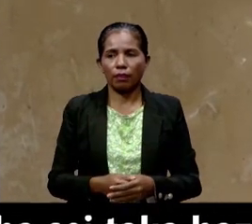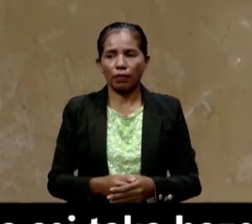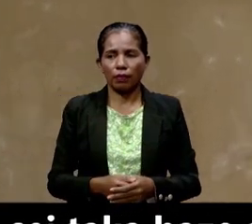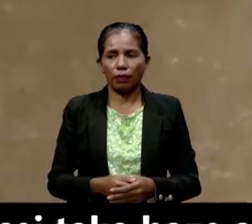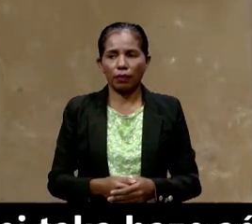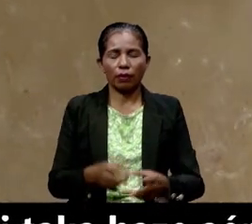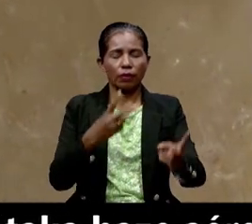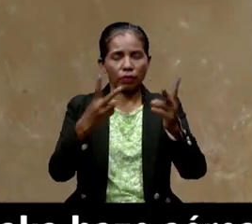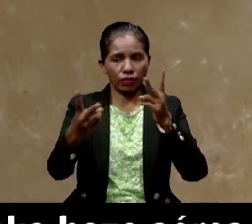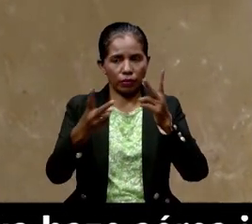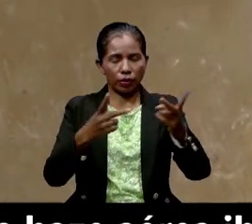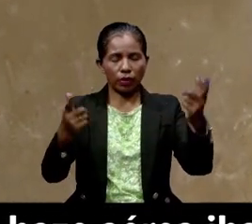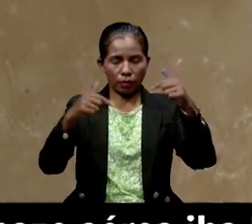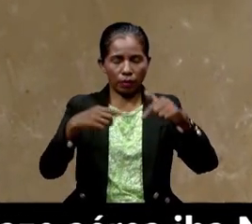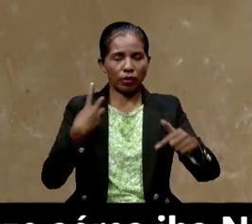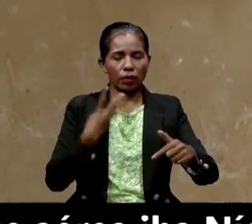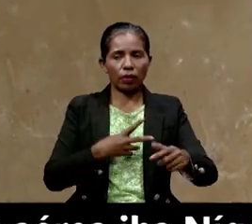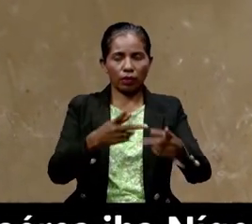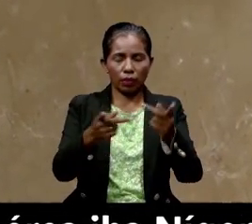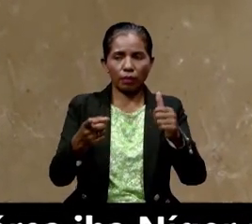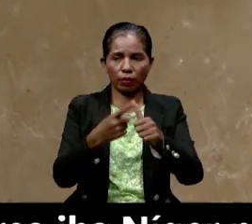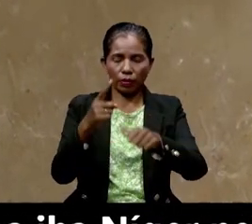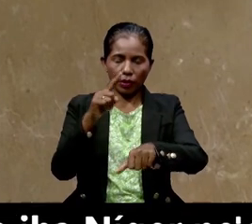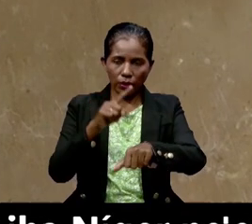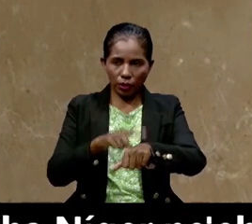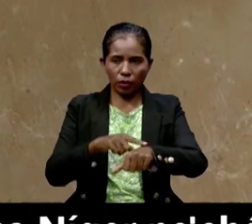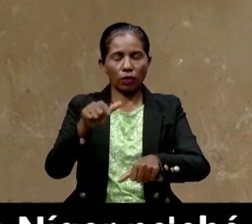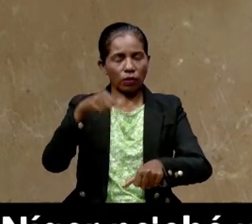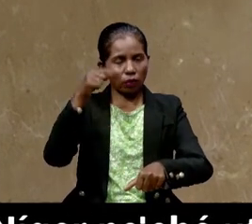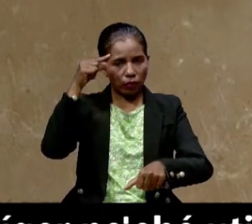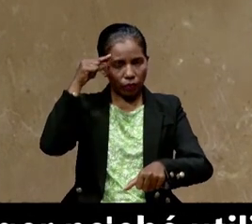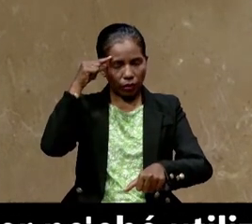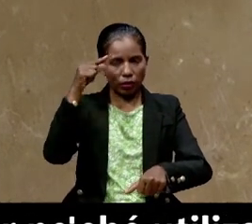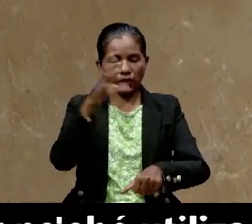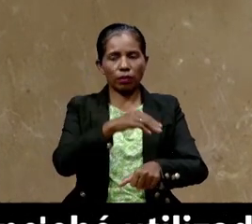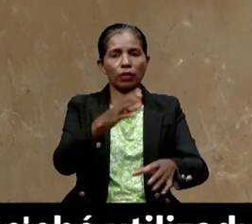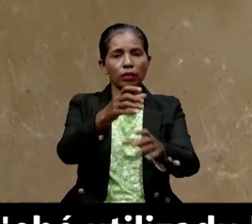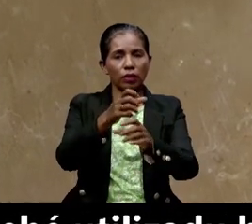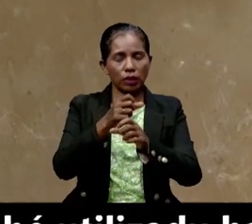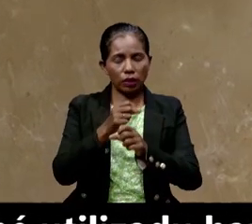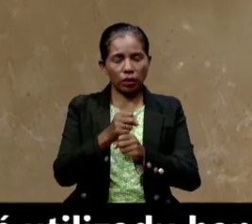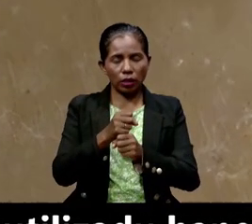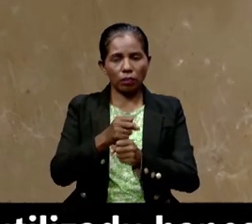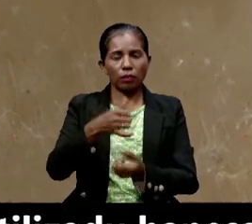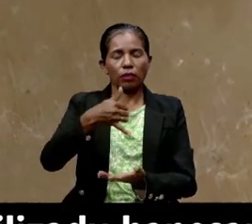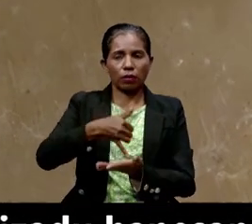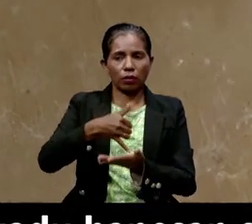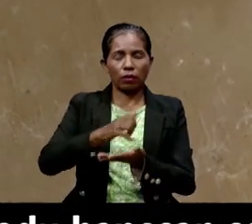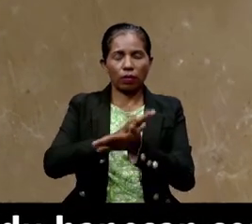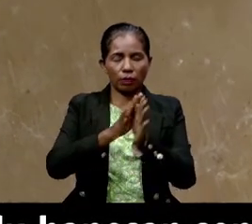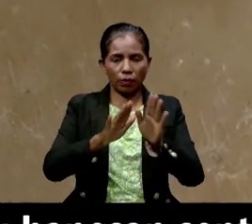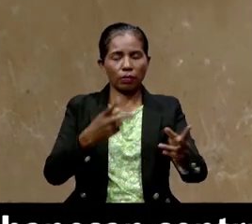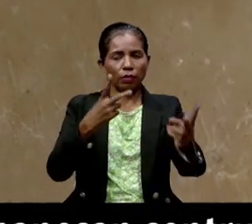visita que muito nos honra, porque é a primeira vez que acolhemos um prémio Nobel da Paz na nossa casa. A